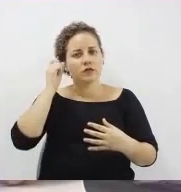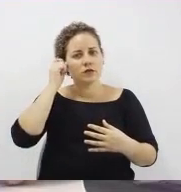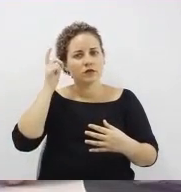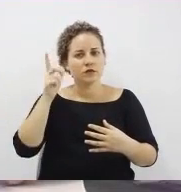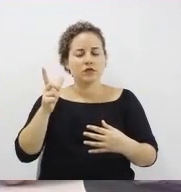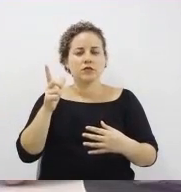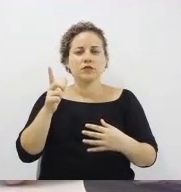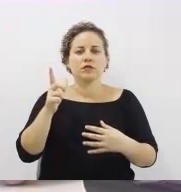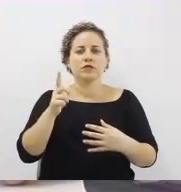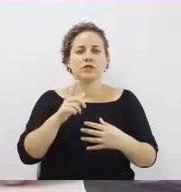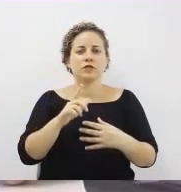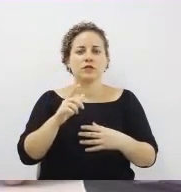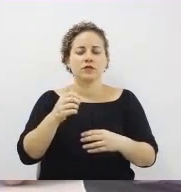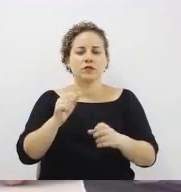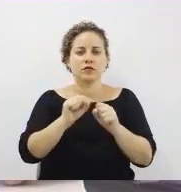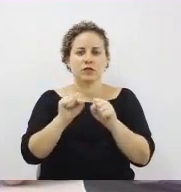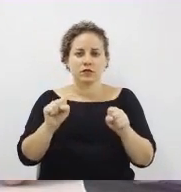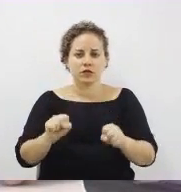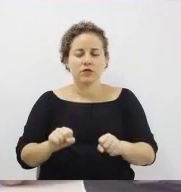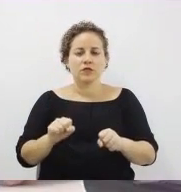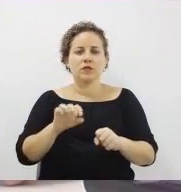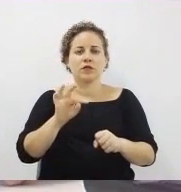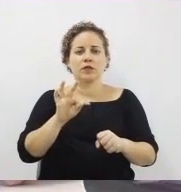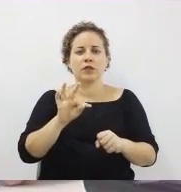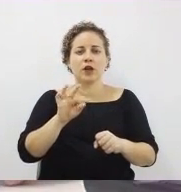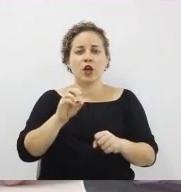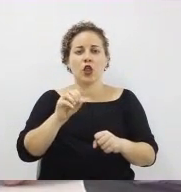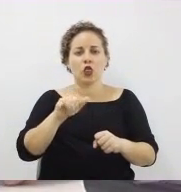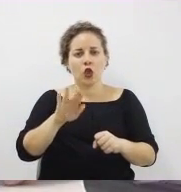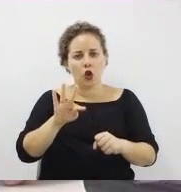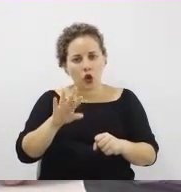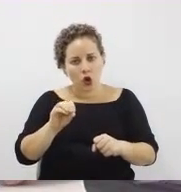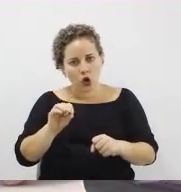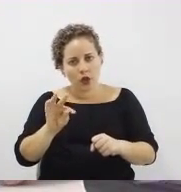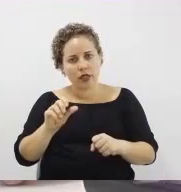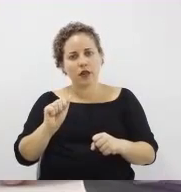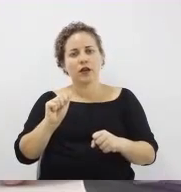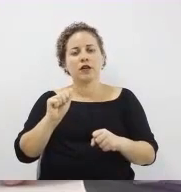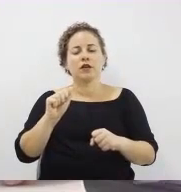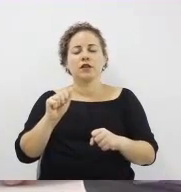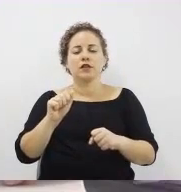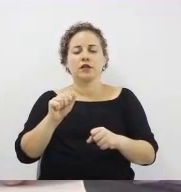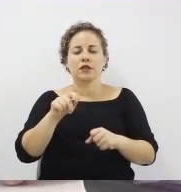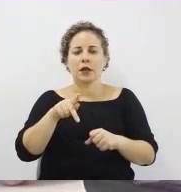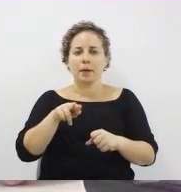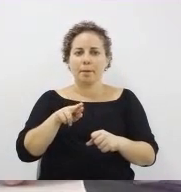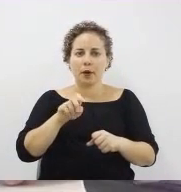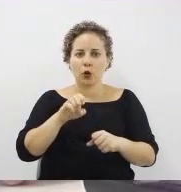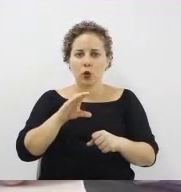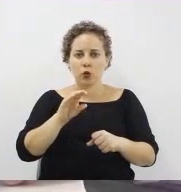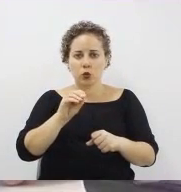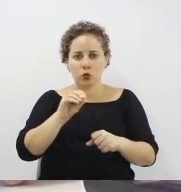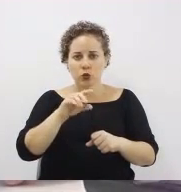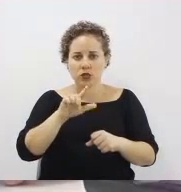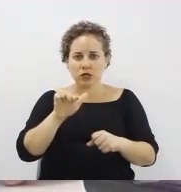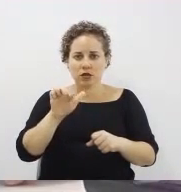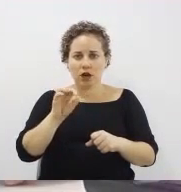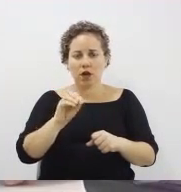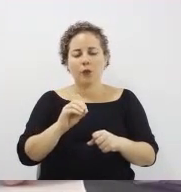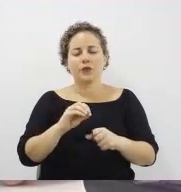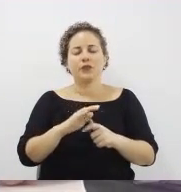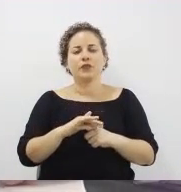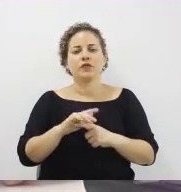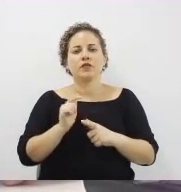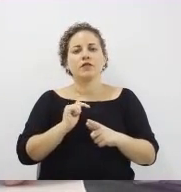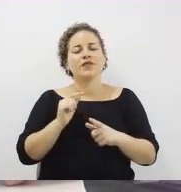Lean Manufacturing, ou sistema Toyota de produção, que é um ponto que nós veremos mais à frente, porque muitas vezes a movimentação é considerada